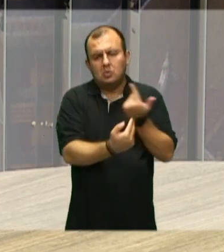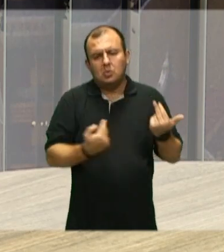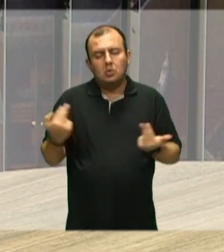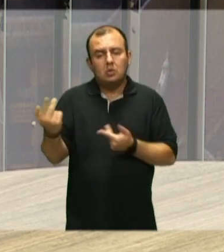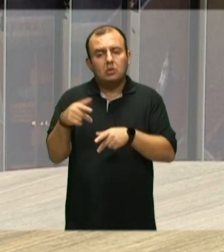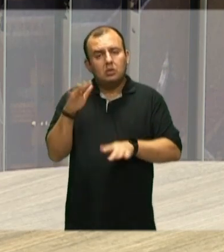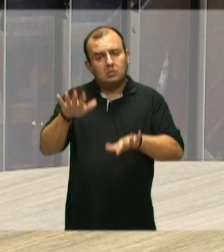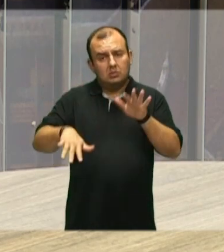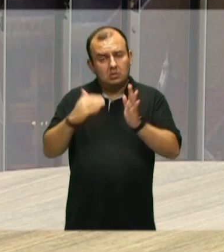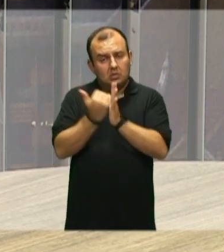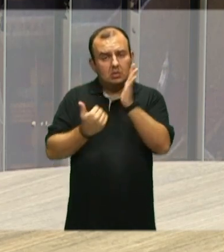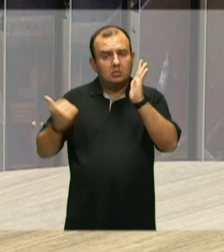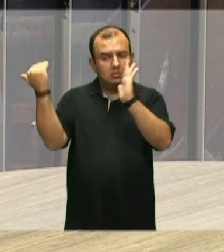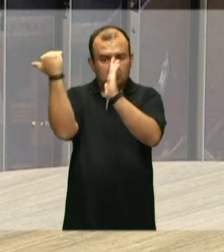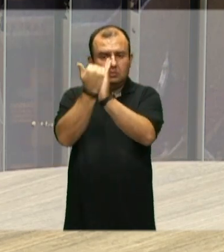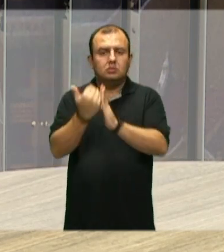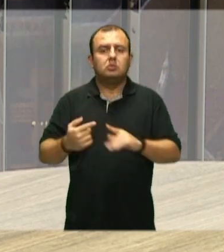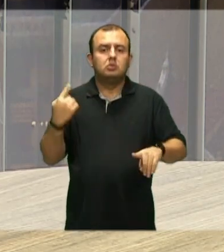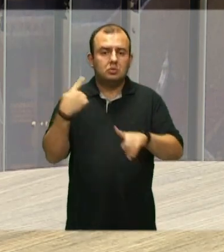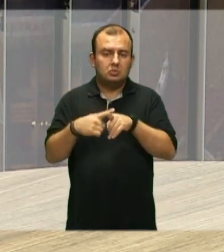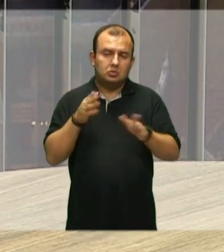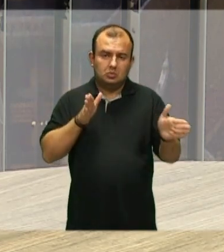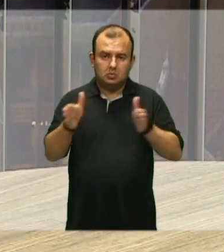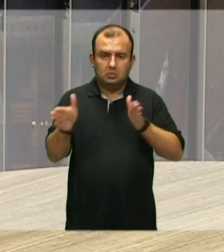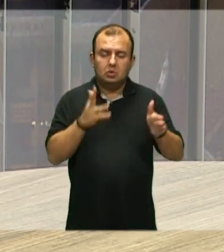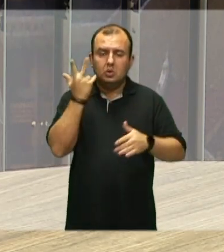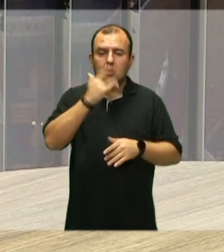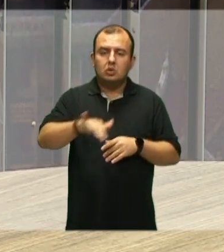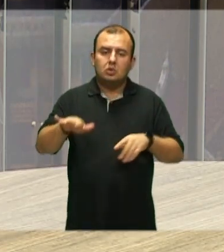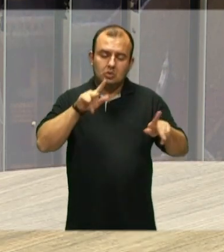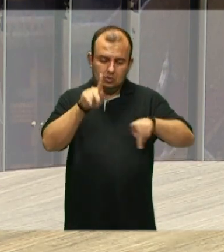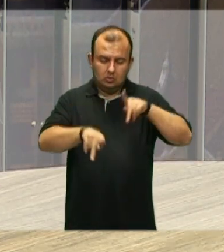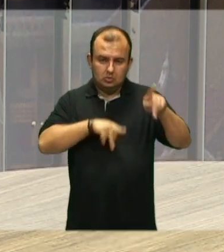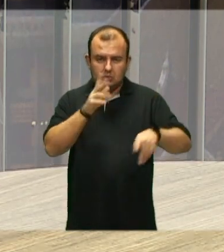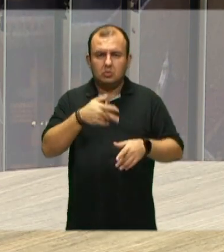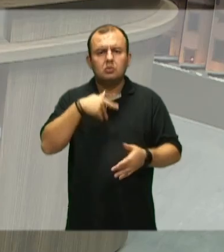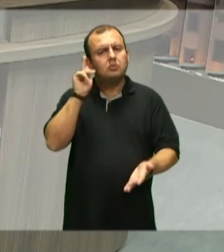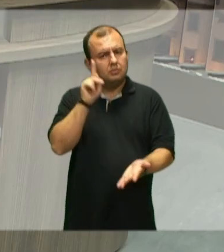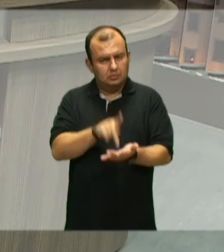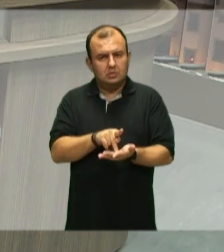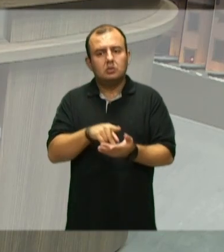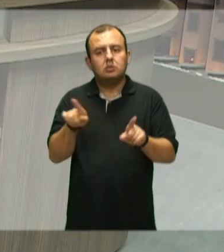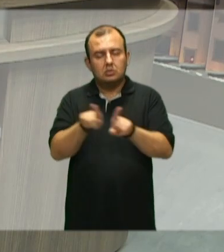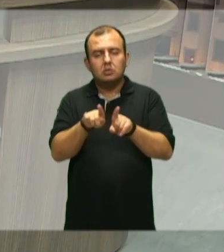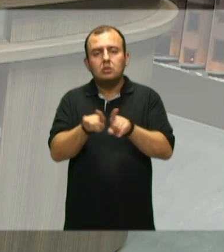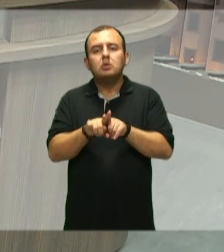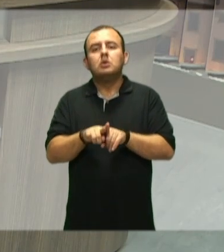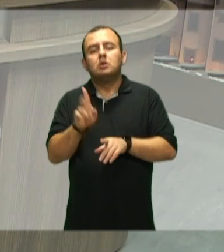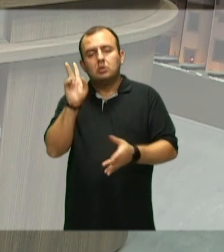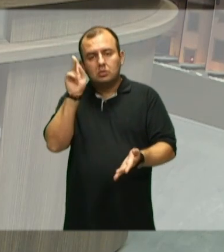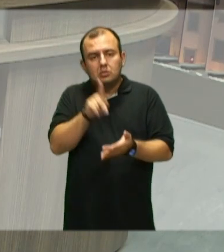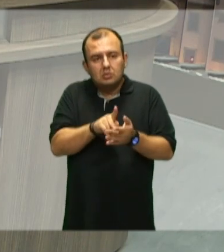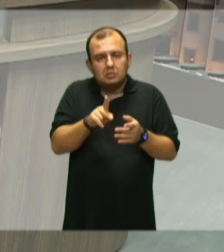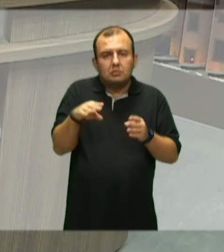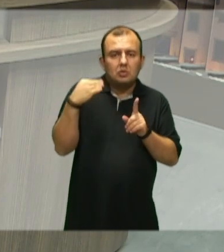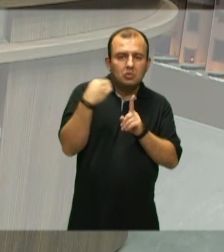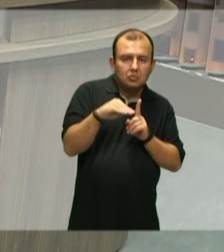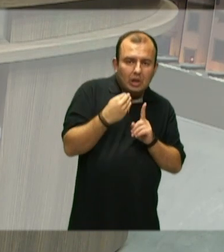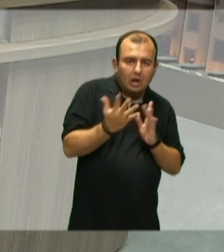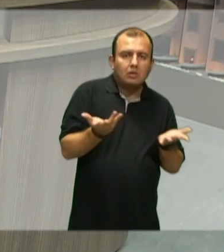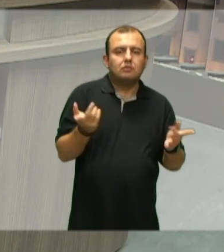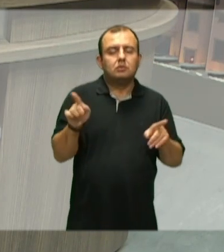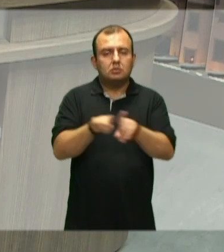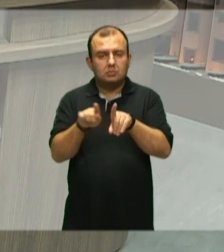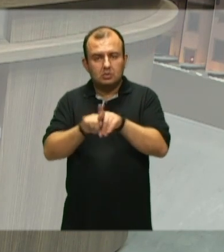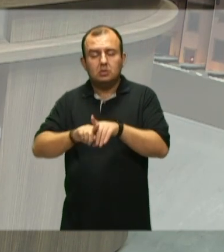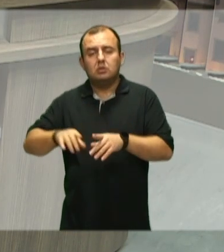até mais, porque também tem uma frase que diz que a criança é o nosso público mais sincero, mas também é o nosso público mais indefeso, né? Porque